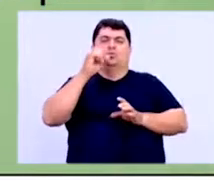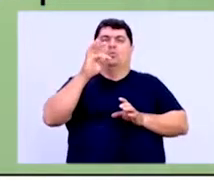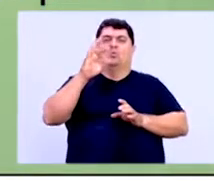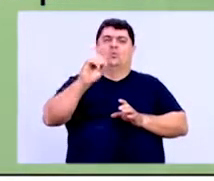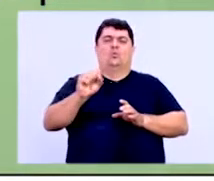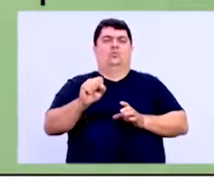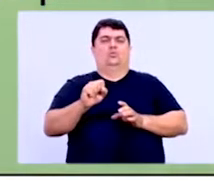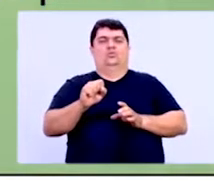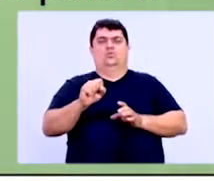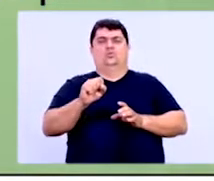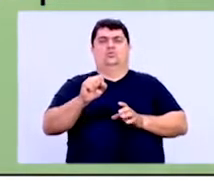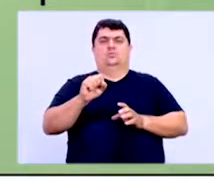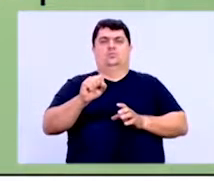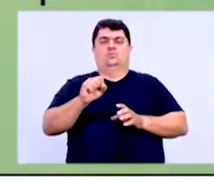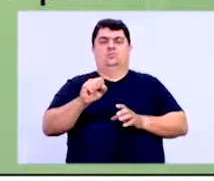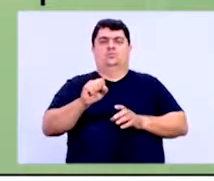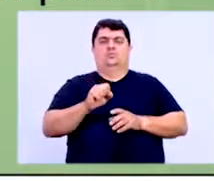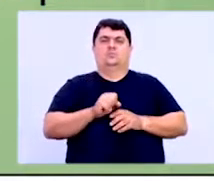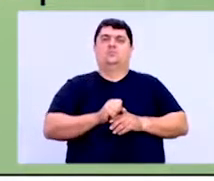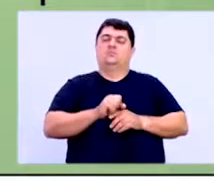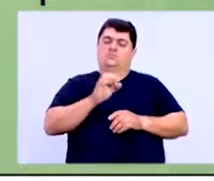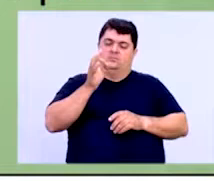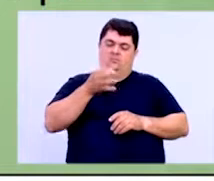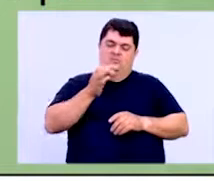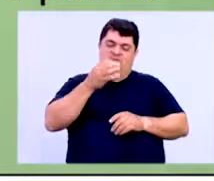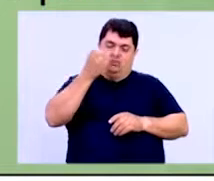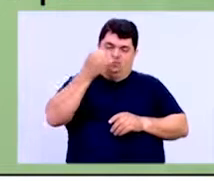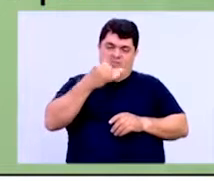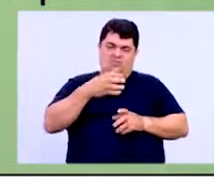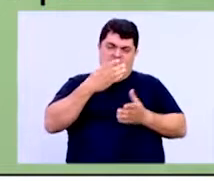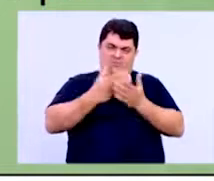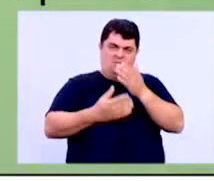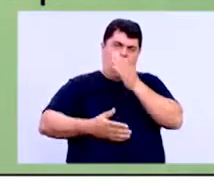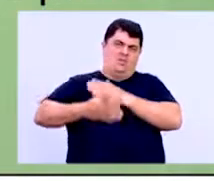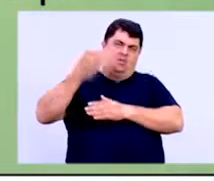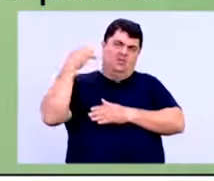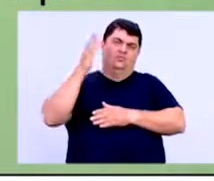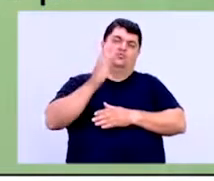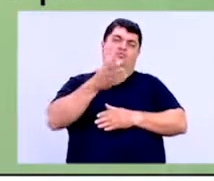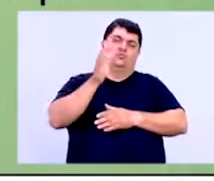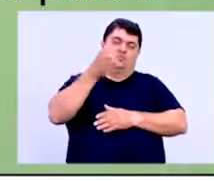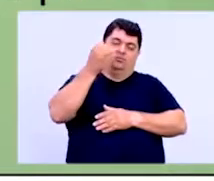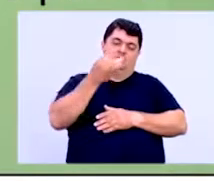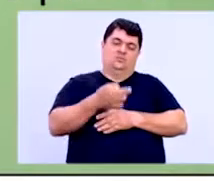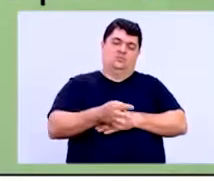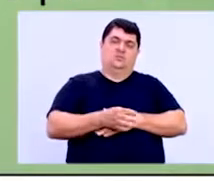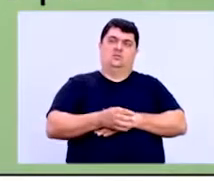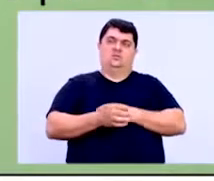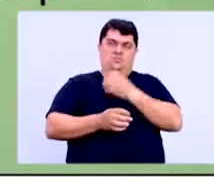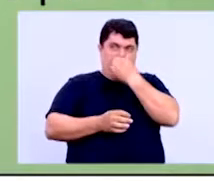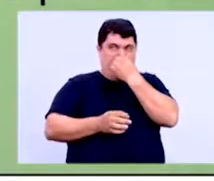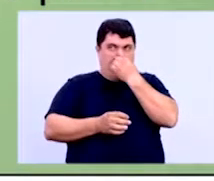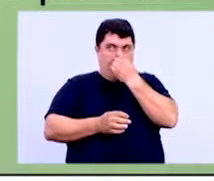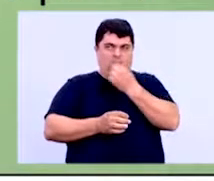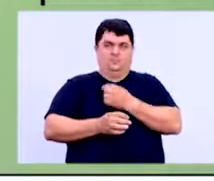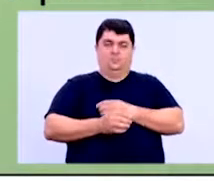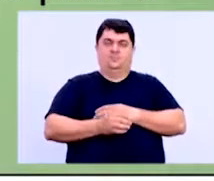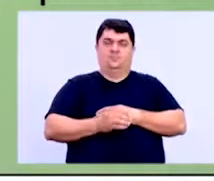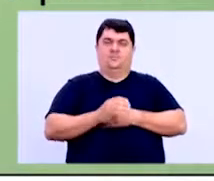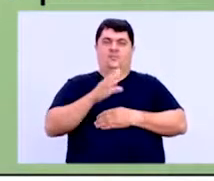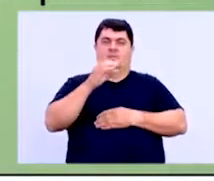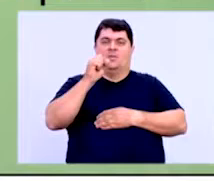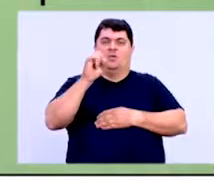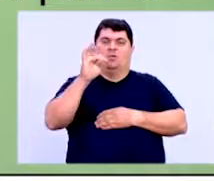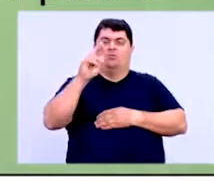falou de custo e despesa variável. Exatamente. Lembra a aula passada? Custos e despesas variáveis. Vai para onde? Custeio de